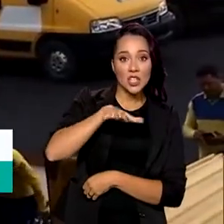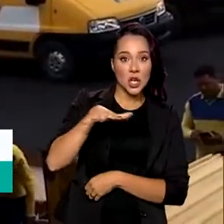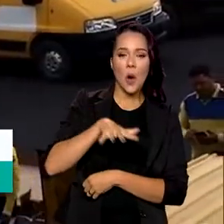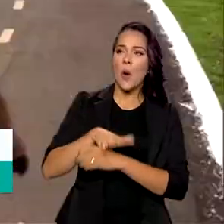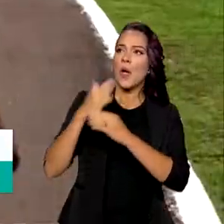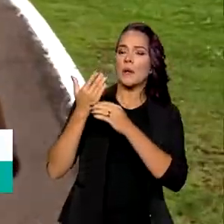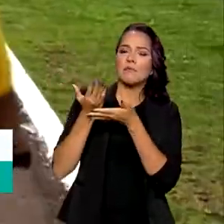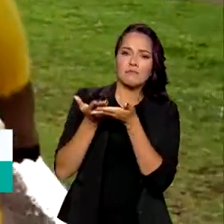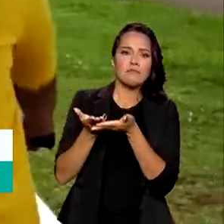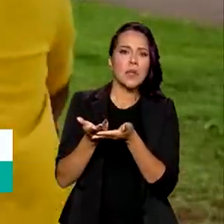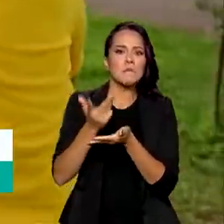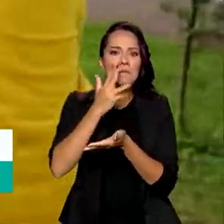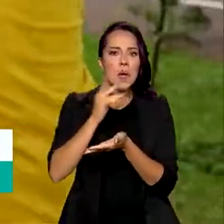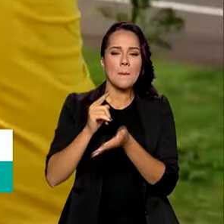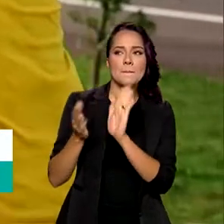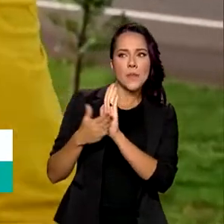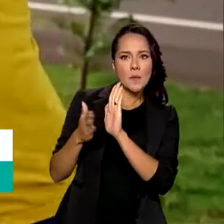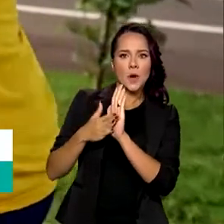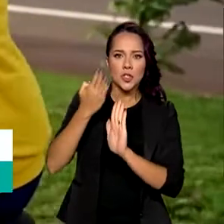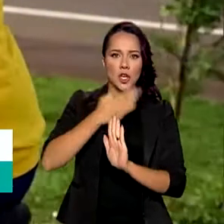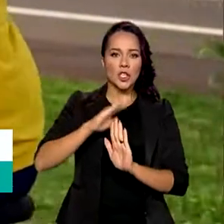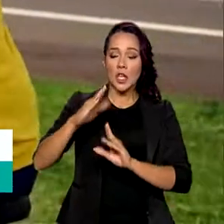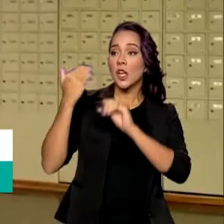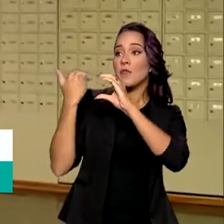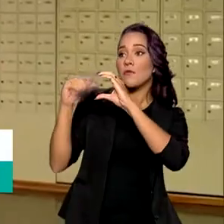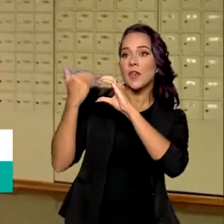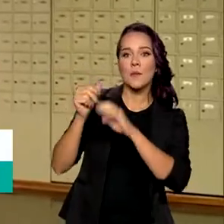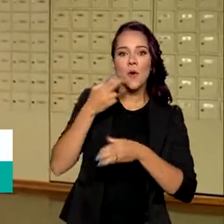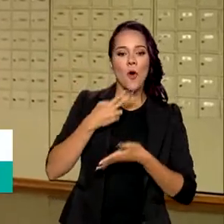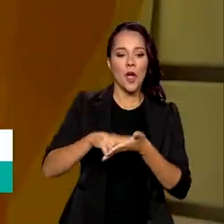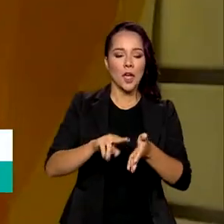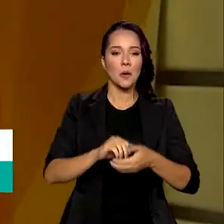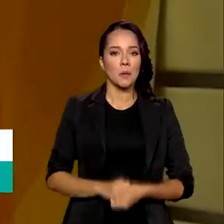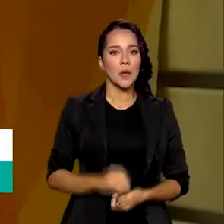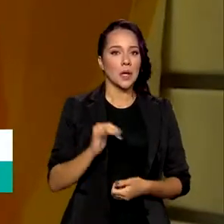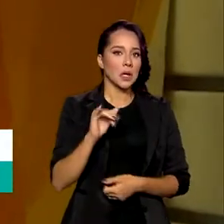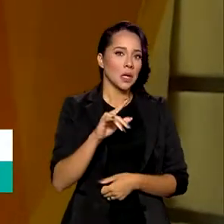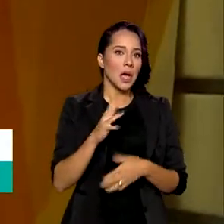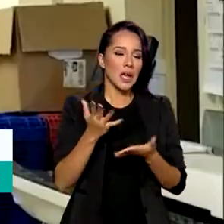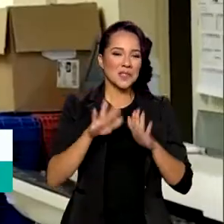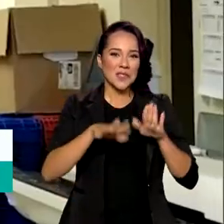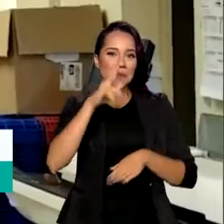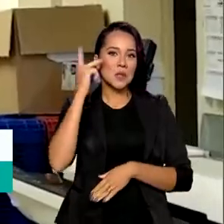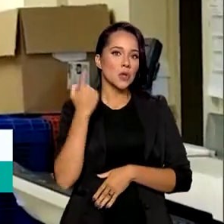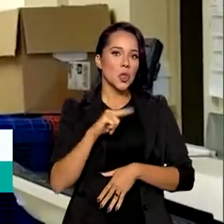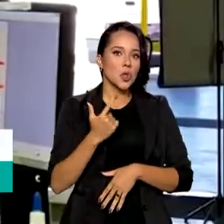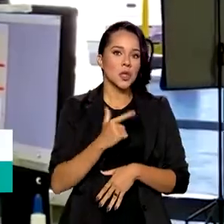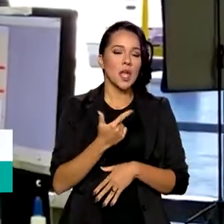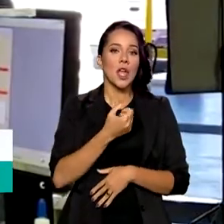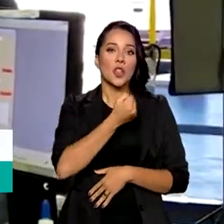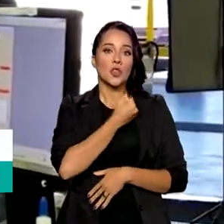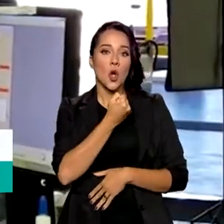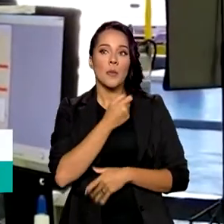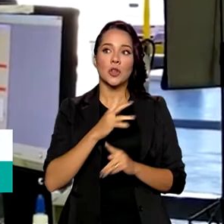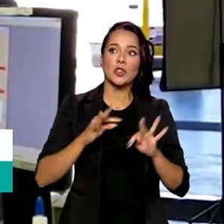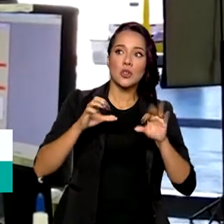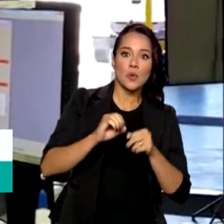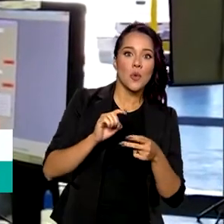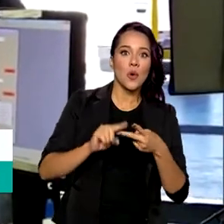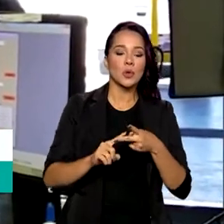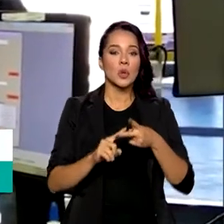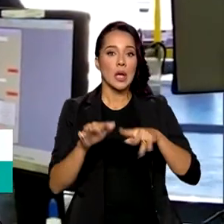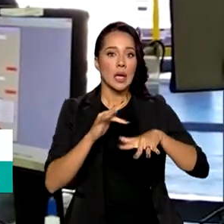em que faz sentido a proposta do candidato e mesmo quem não tem meio em que é uma dificuldade de número de todo mundo